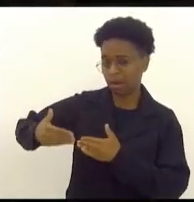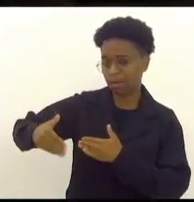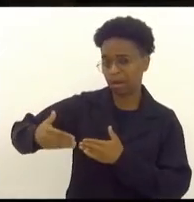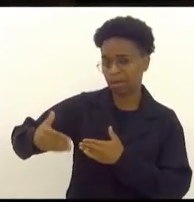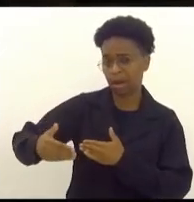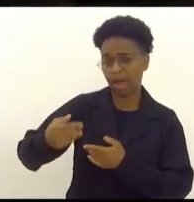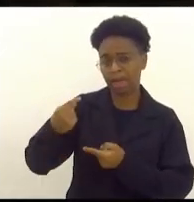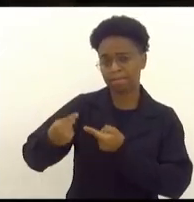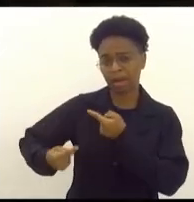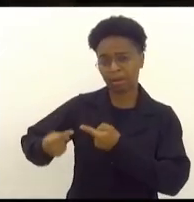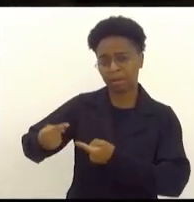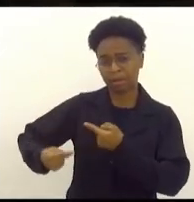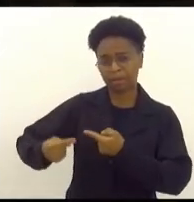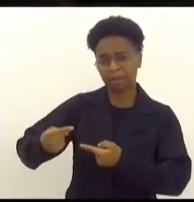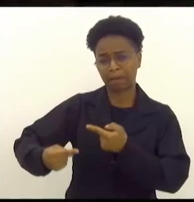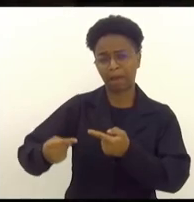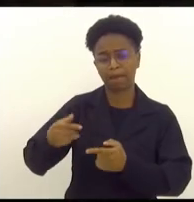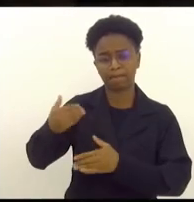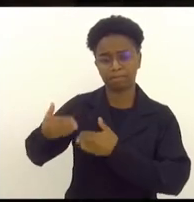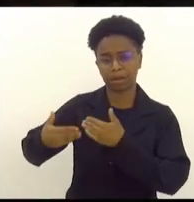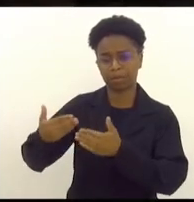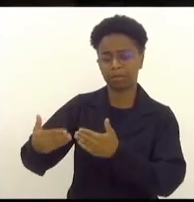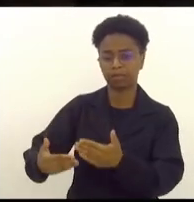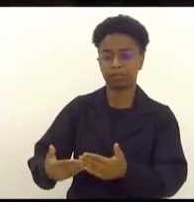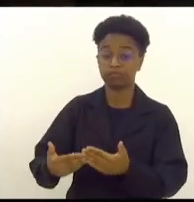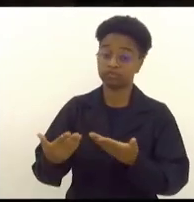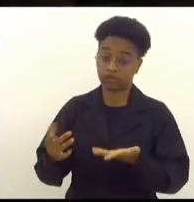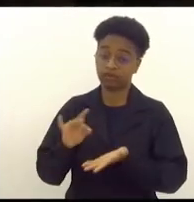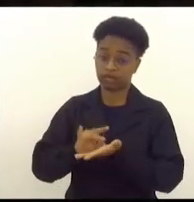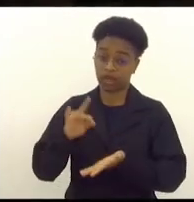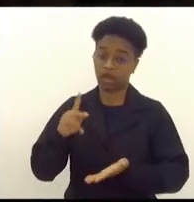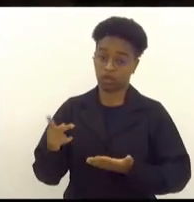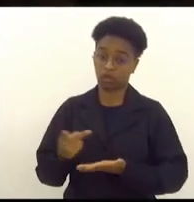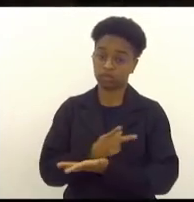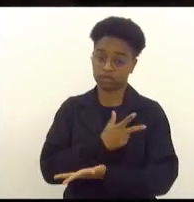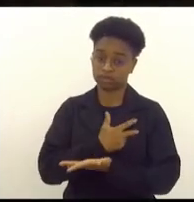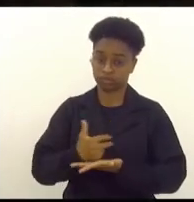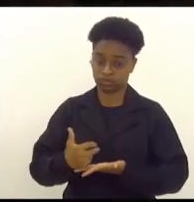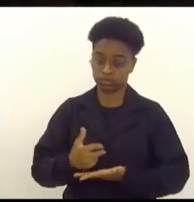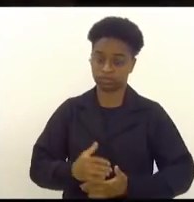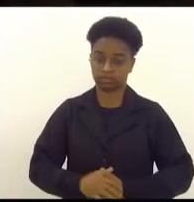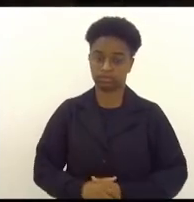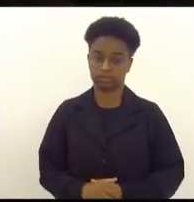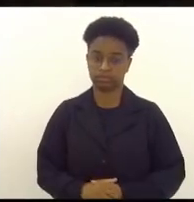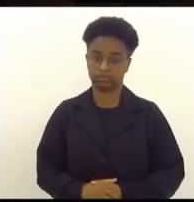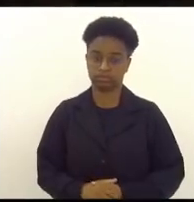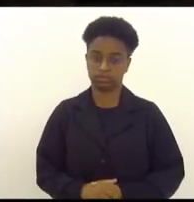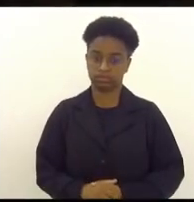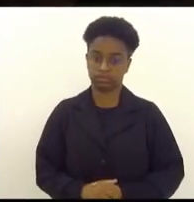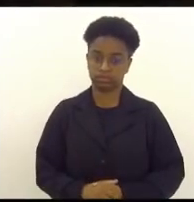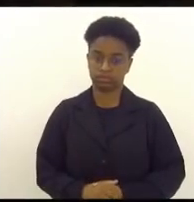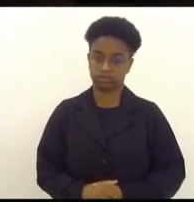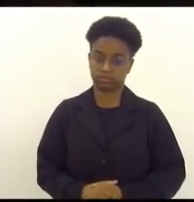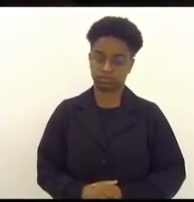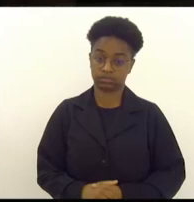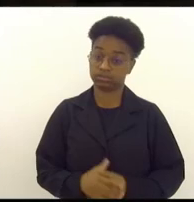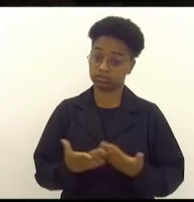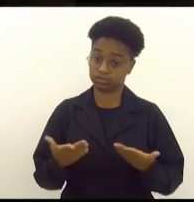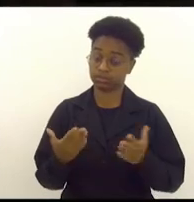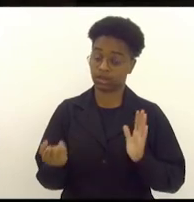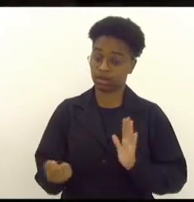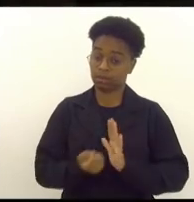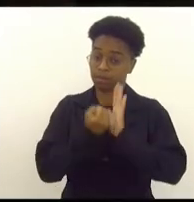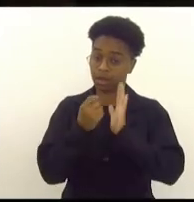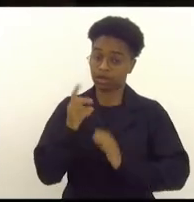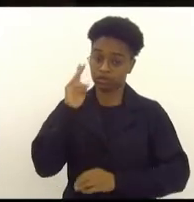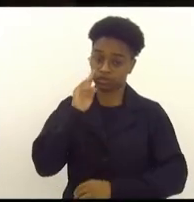tramitação de todos os procedimentos foi caçado isto tá na história do